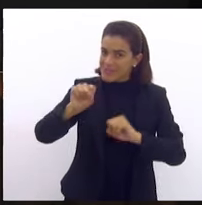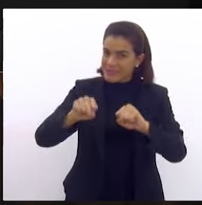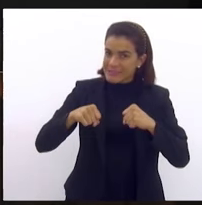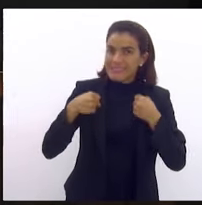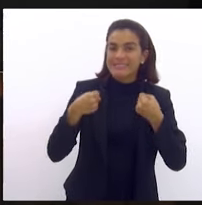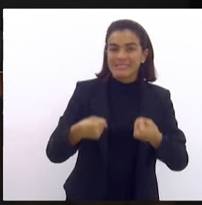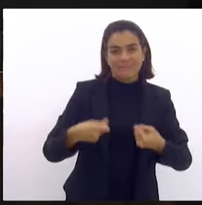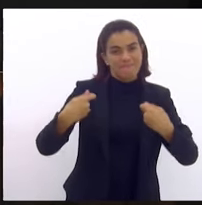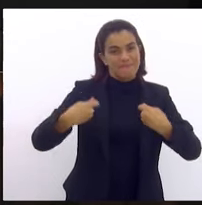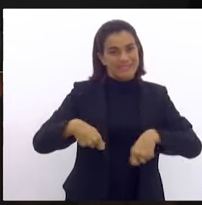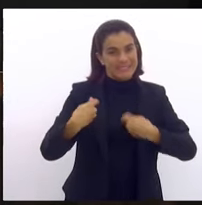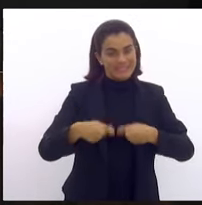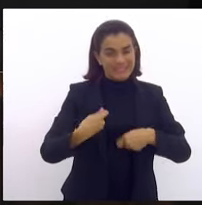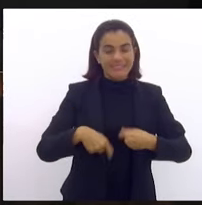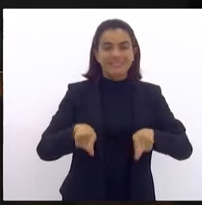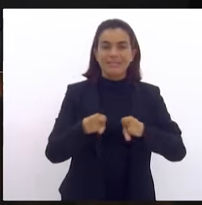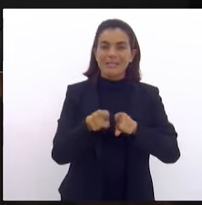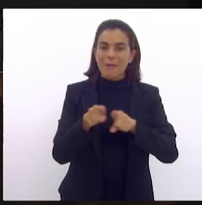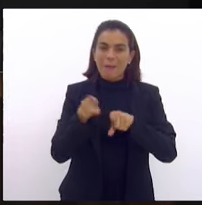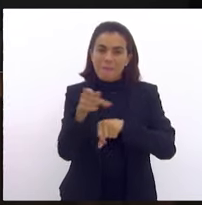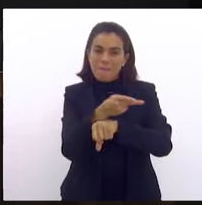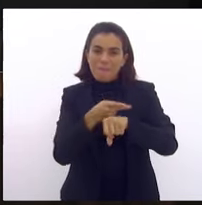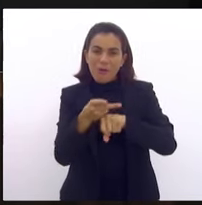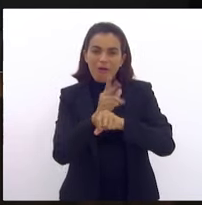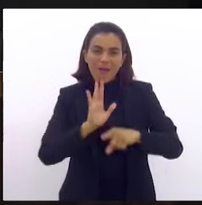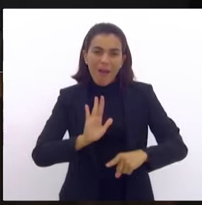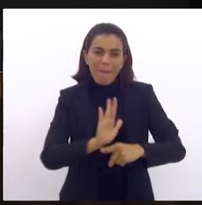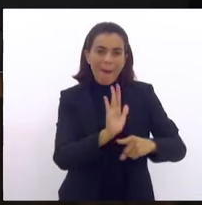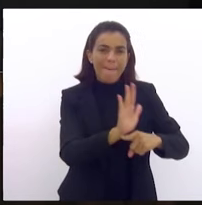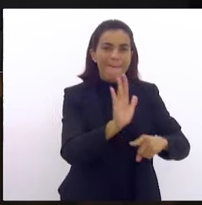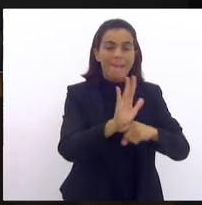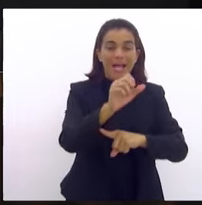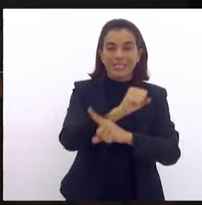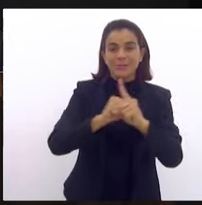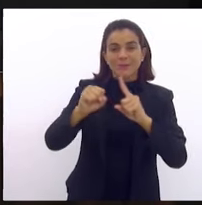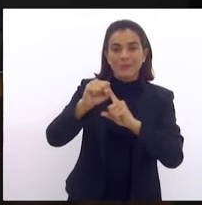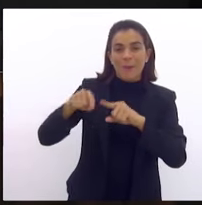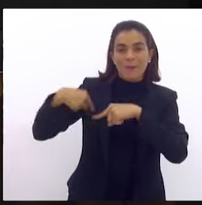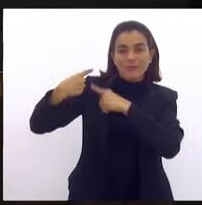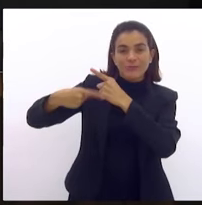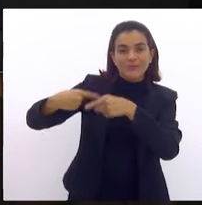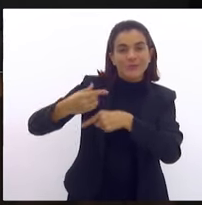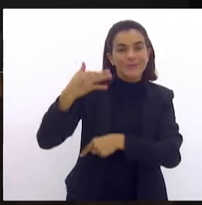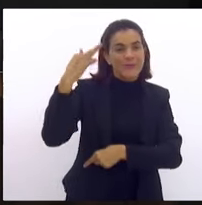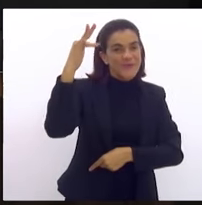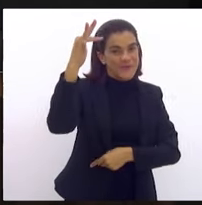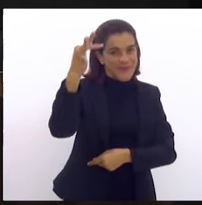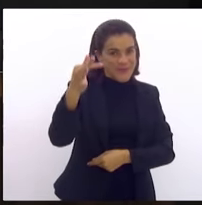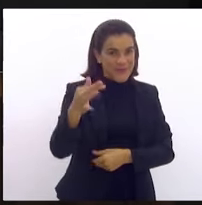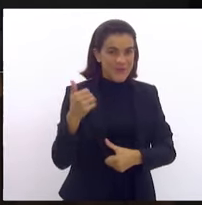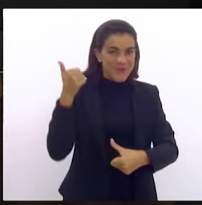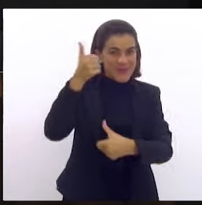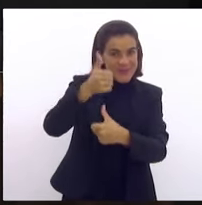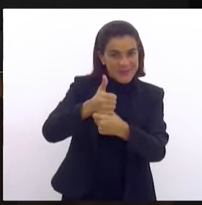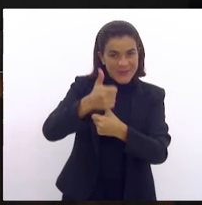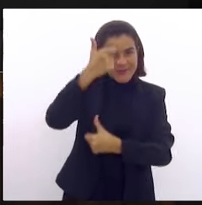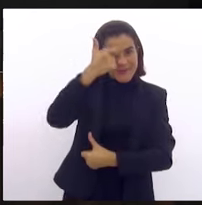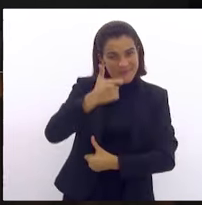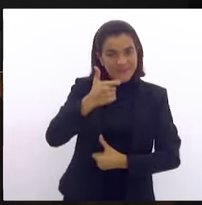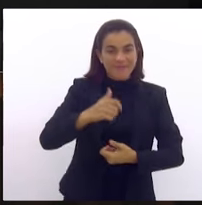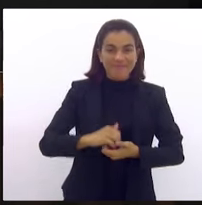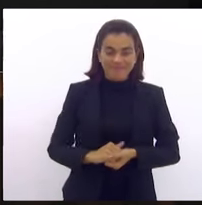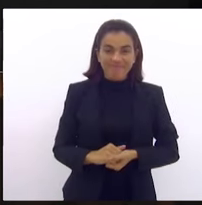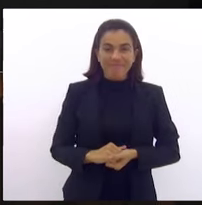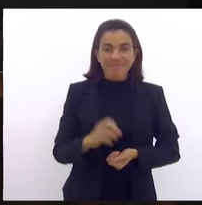defender, né, e buscar sempre o bem social para as gerações futuras que irão nos substituir. Então, quando eu vejo